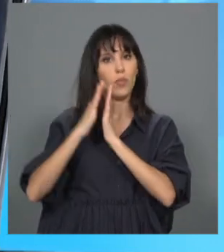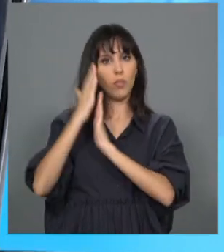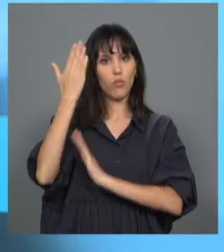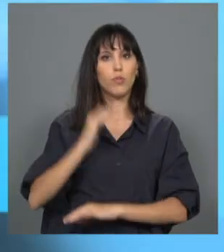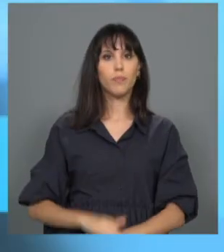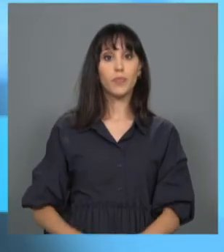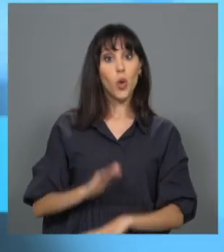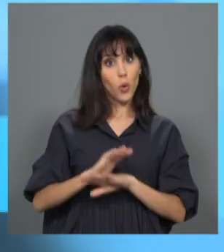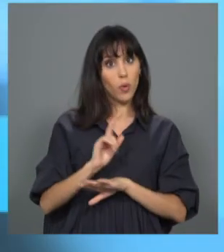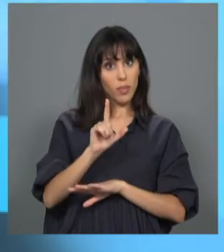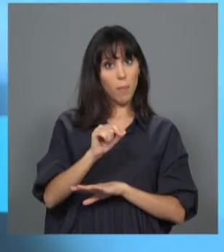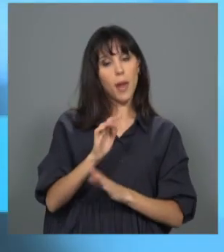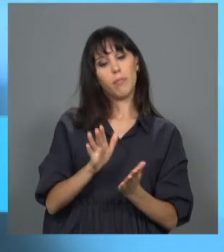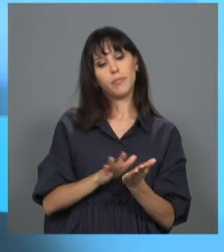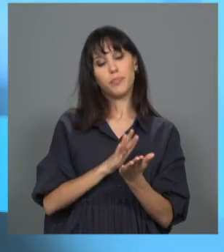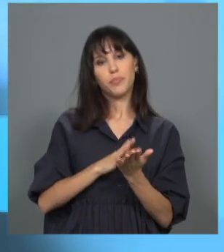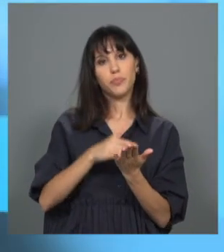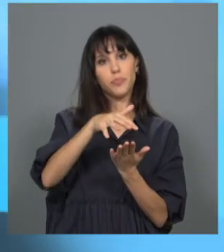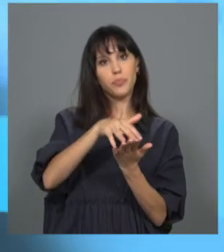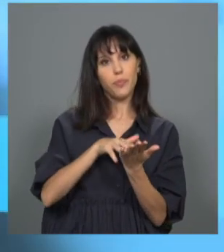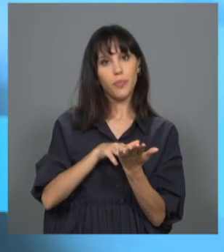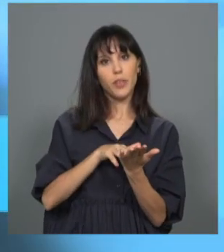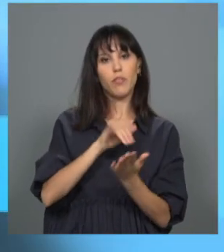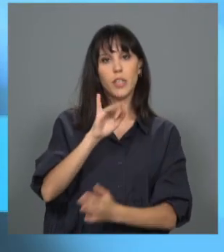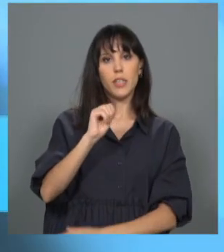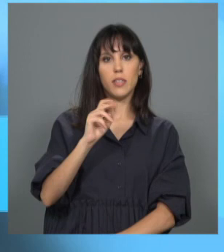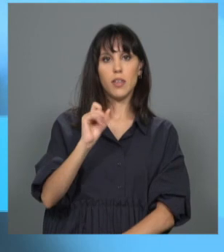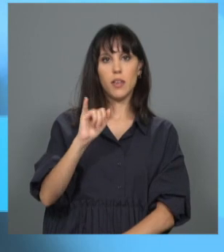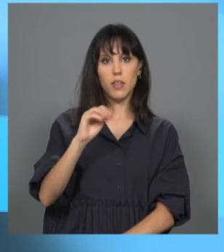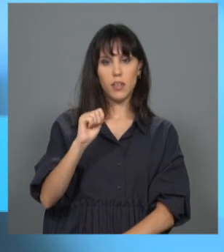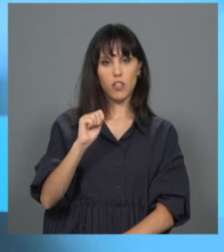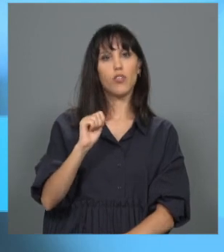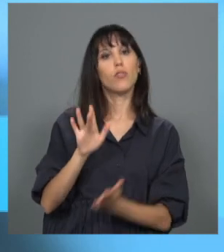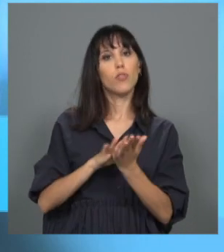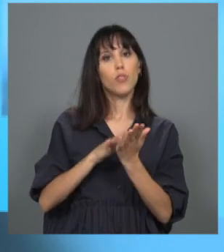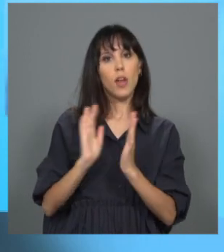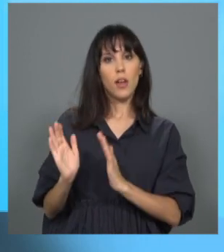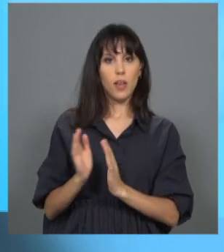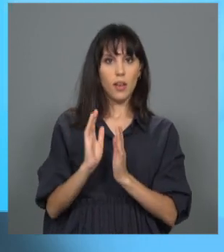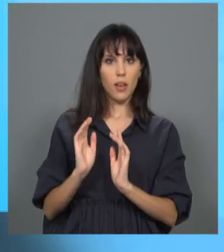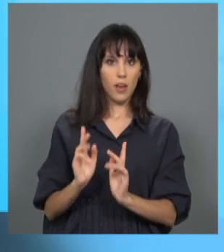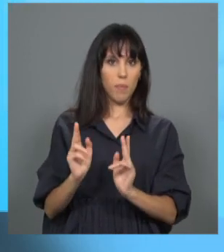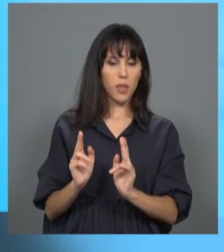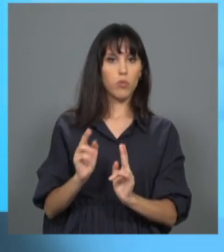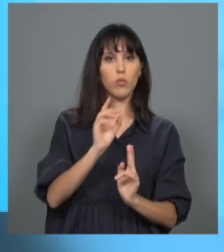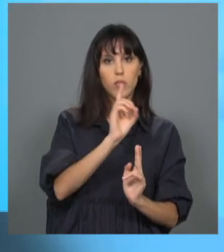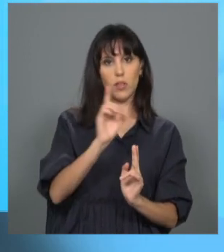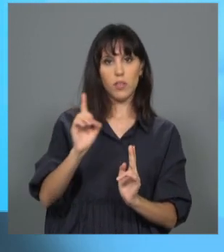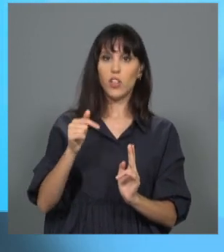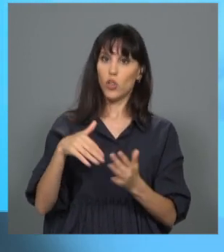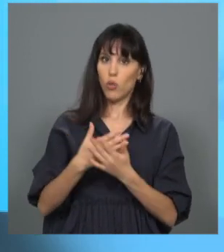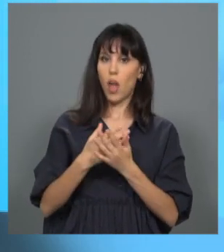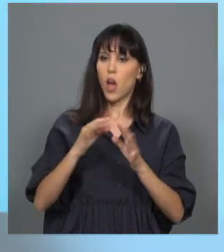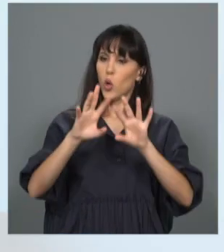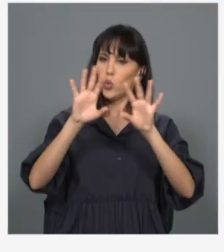que se profetiza no livro de Isaías, no capítulo 66, quando se afirma: eu virei reunir todas as nações e todas as línguas. Claro,